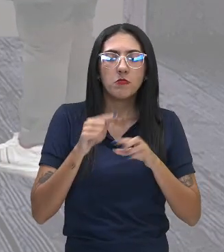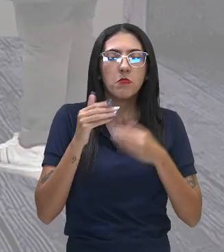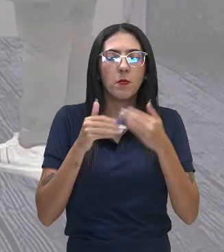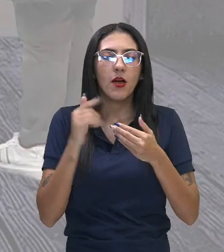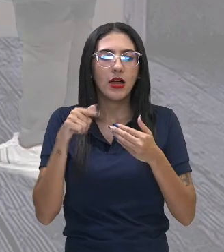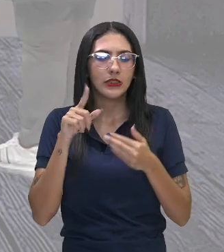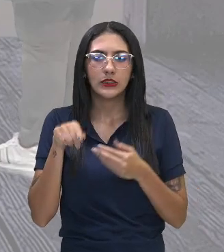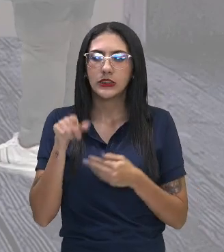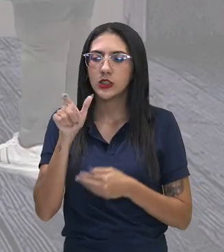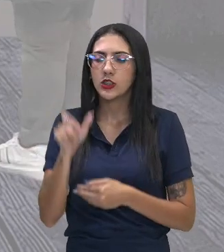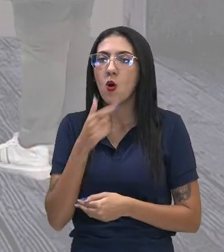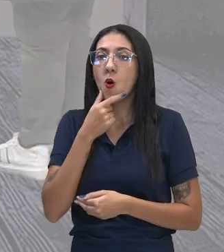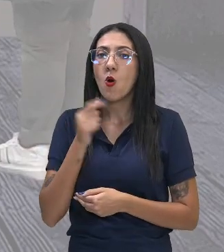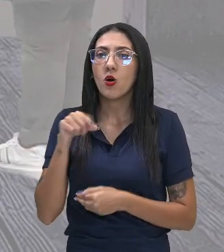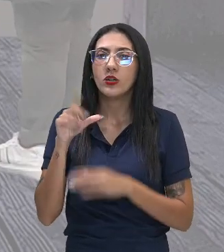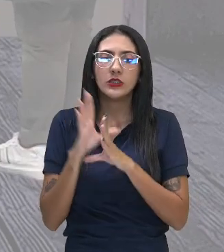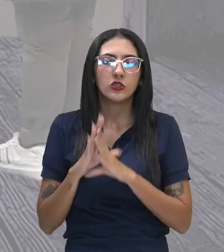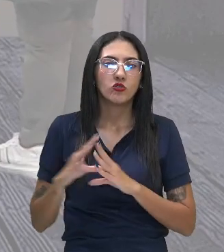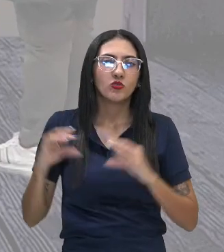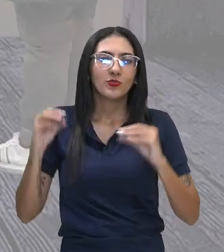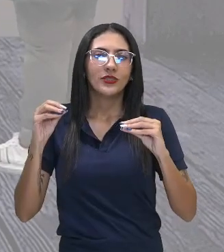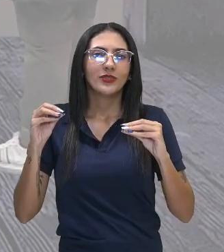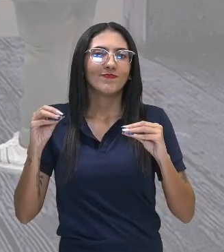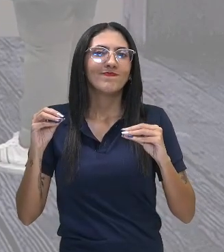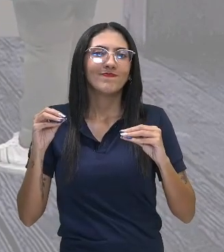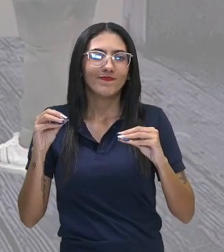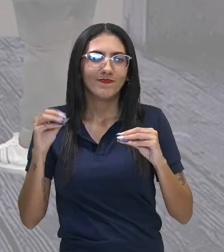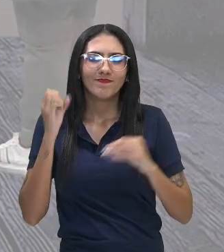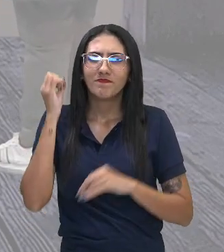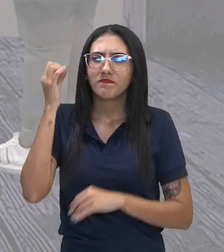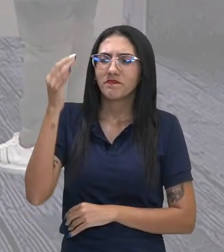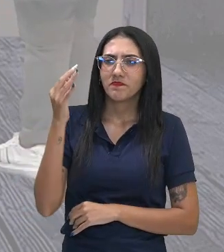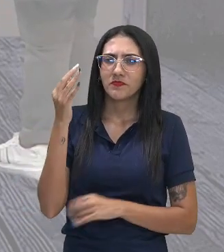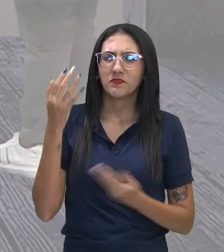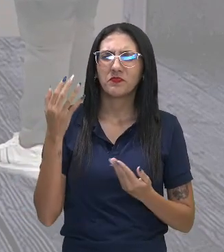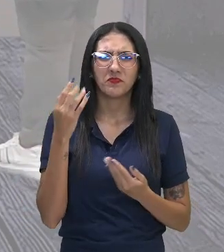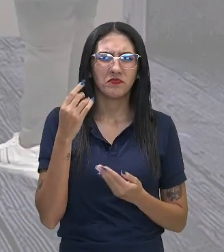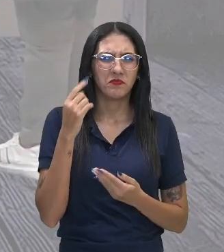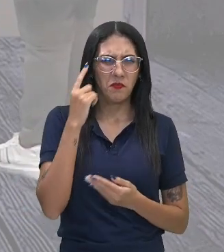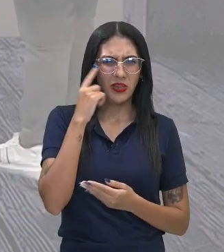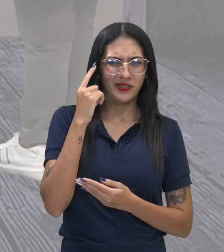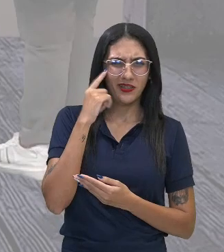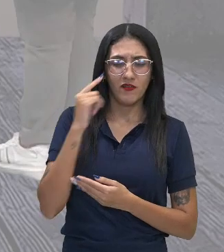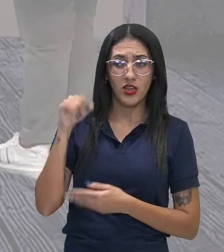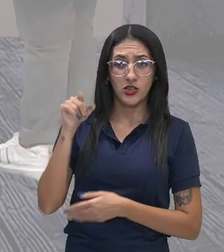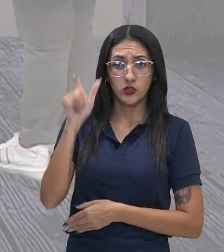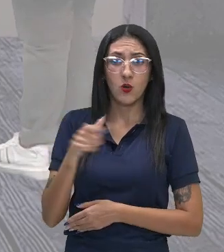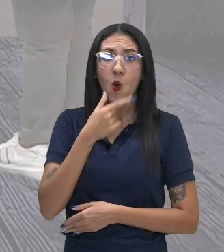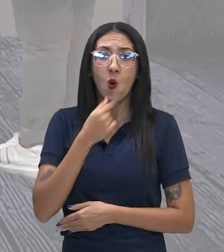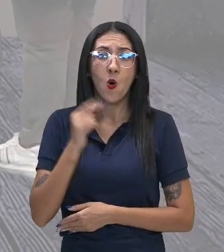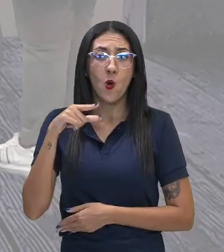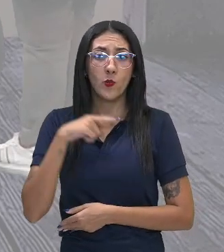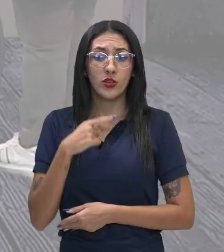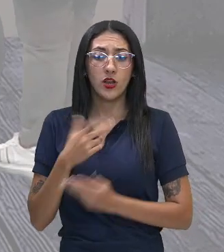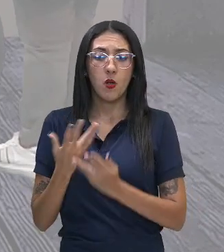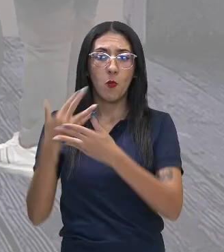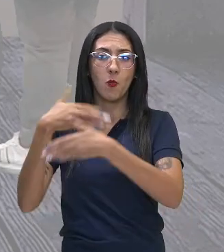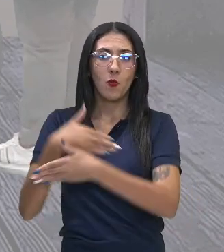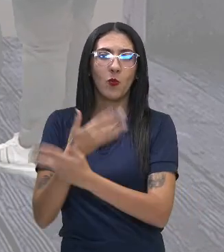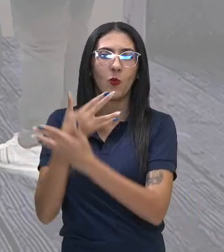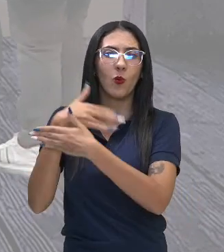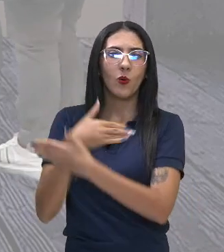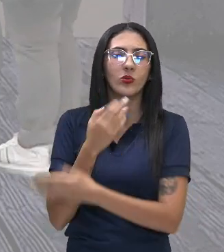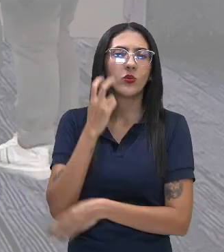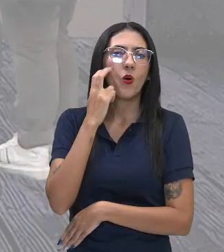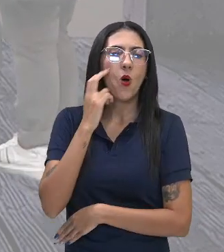desaparecia antes do amanhecer. Dizem que ele era o boto que se transformava em homem para